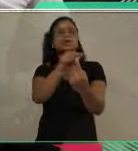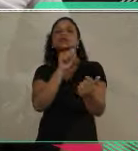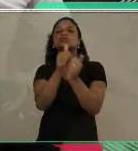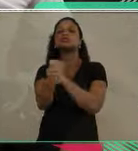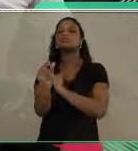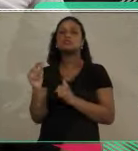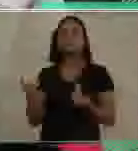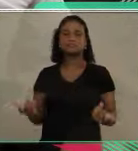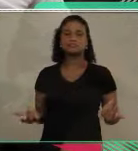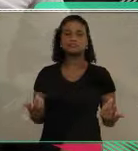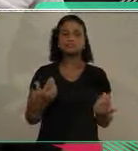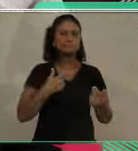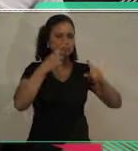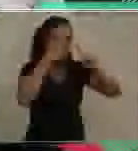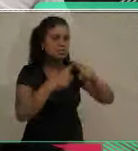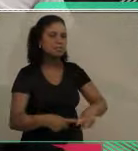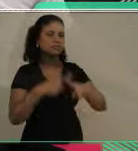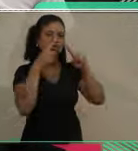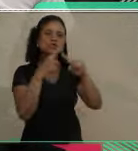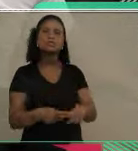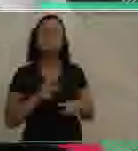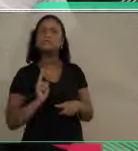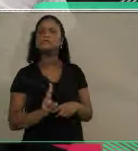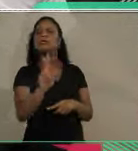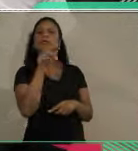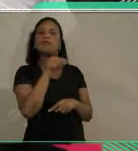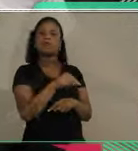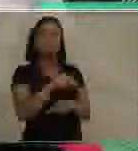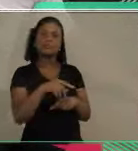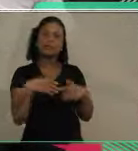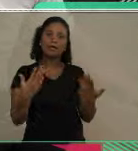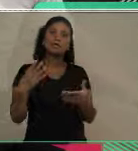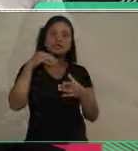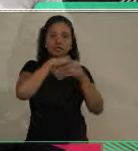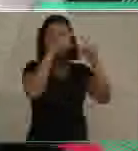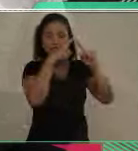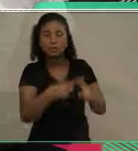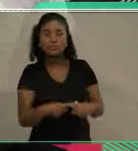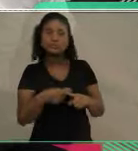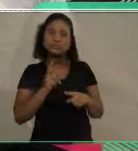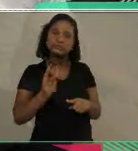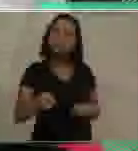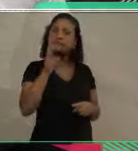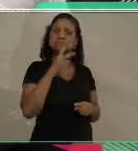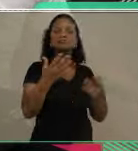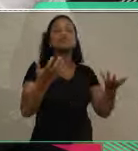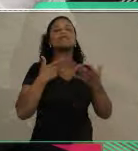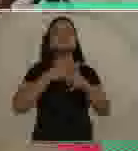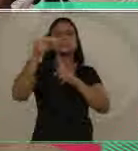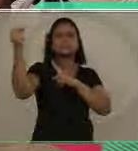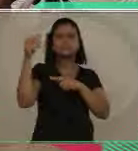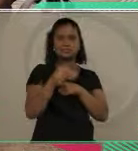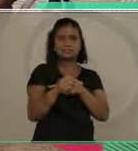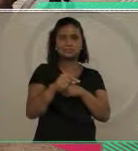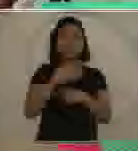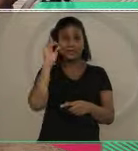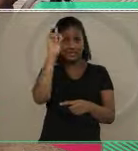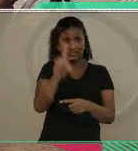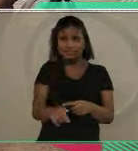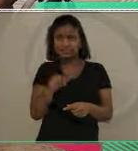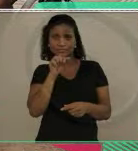é competir competir sempre e quando a gente entra em uma competição a gente sempre quer vencer é vencer em